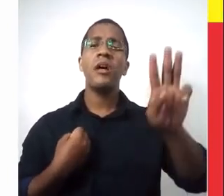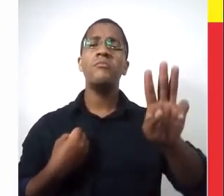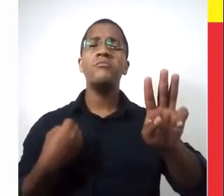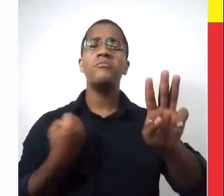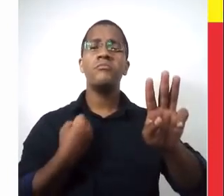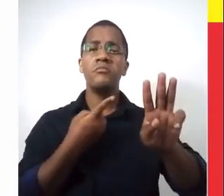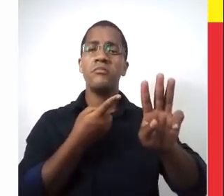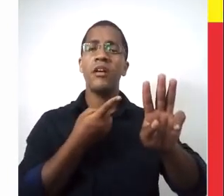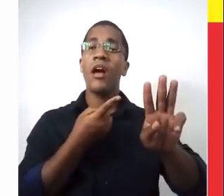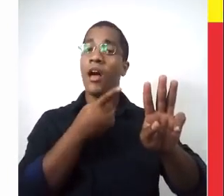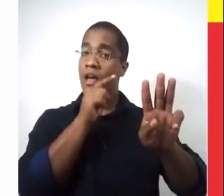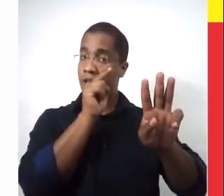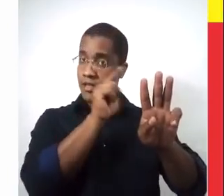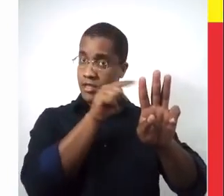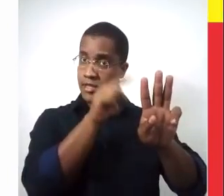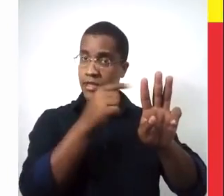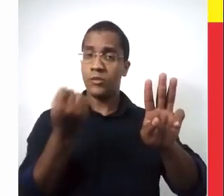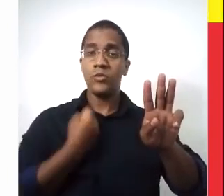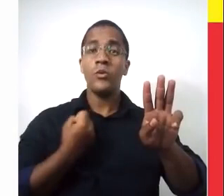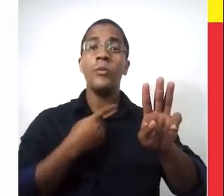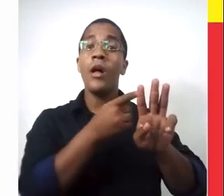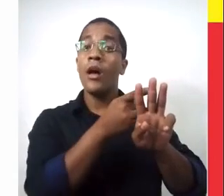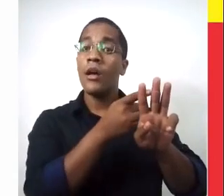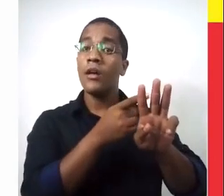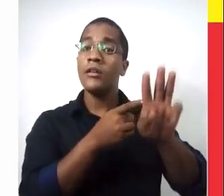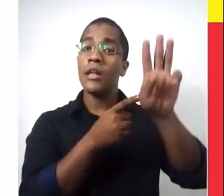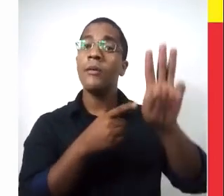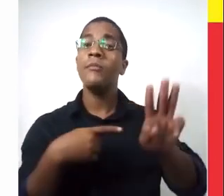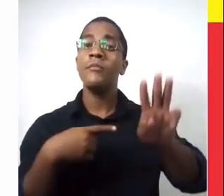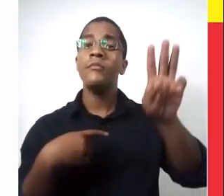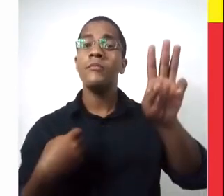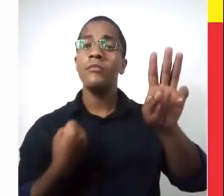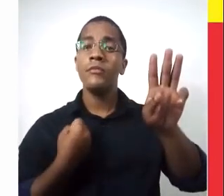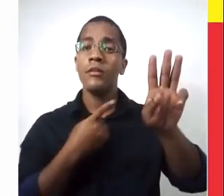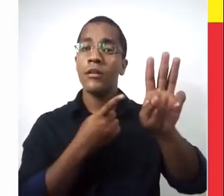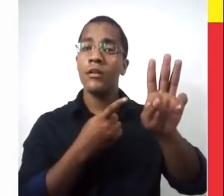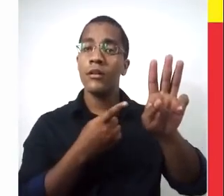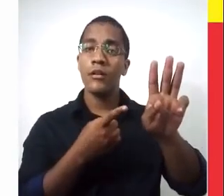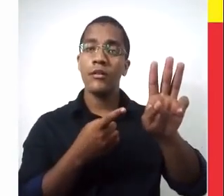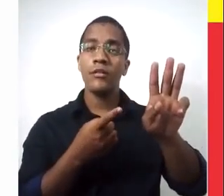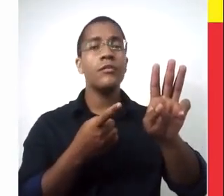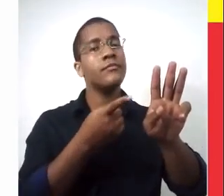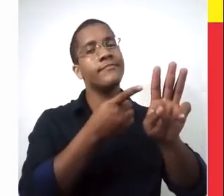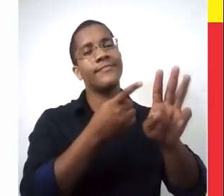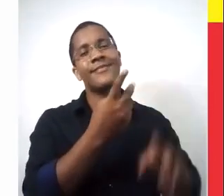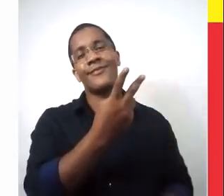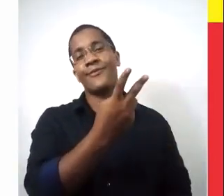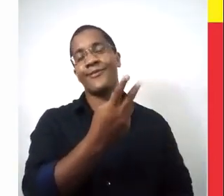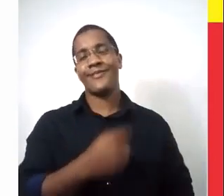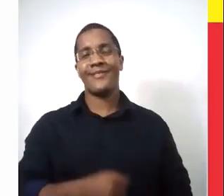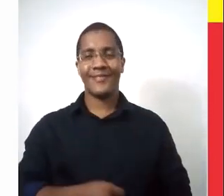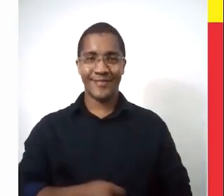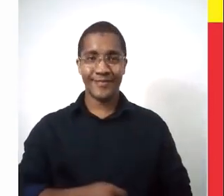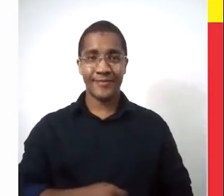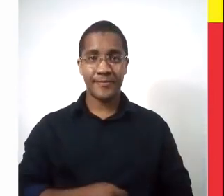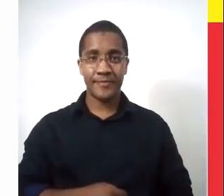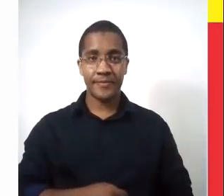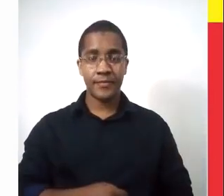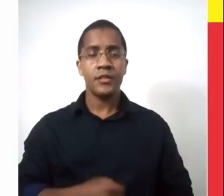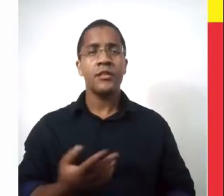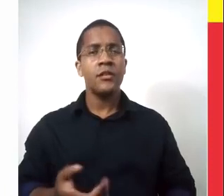valor? Então, o W assume um único valor e esse valor é igual a 2,